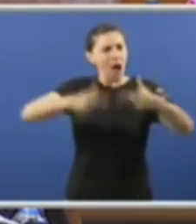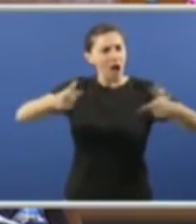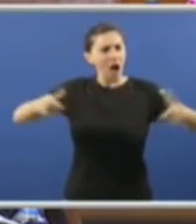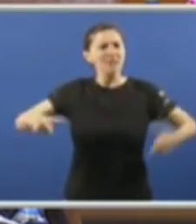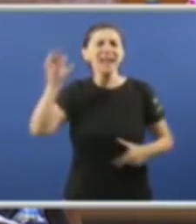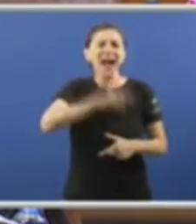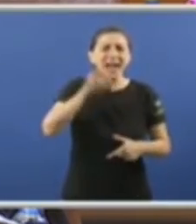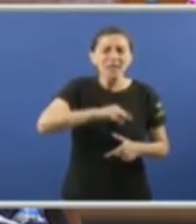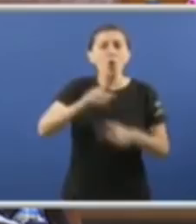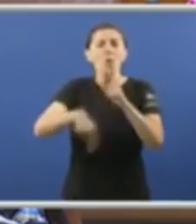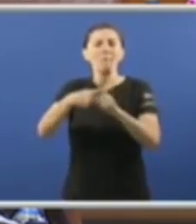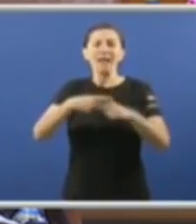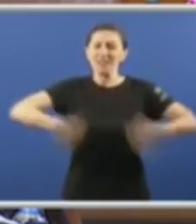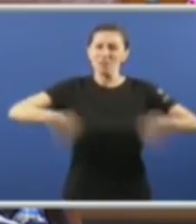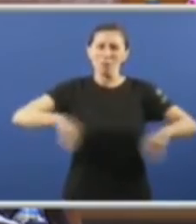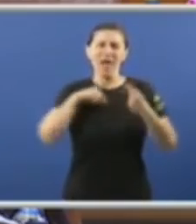informal. A RAC di